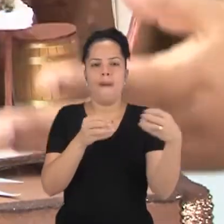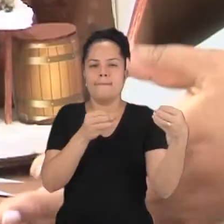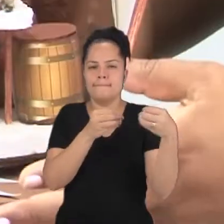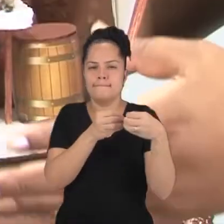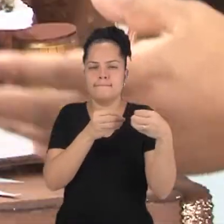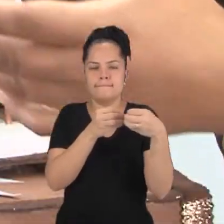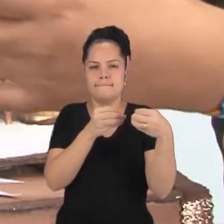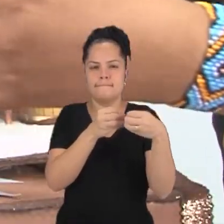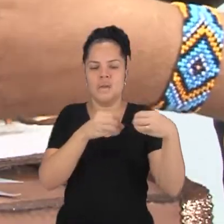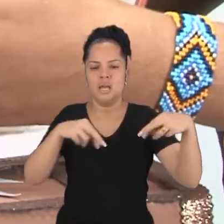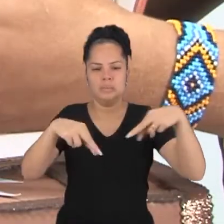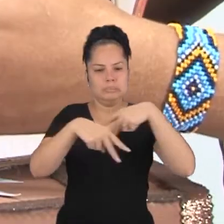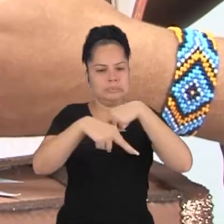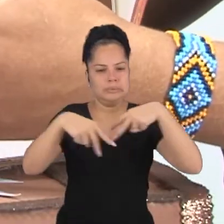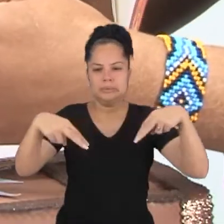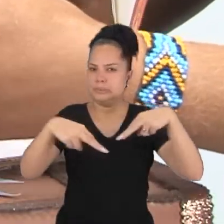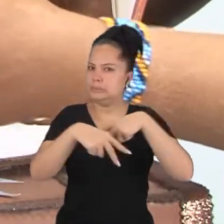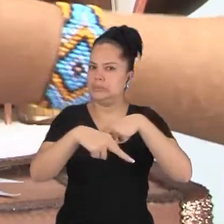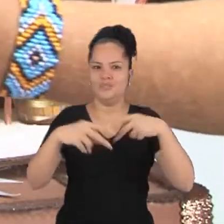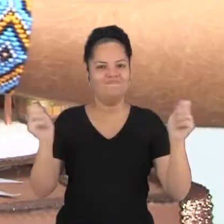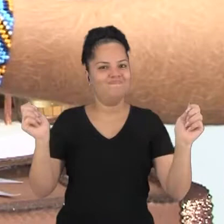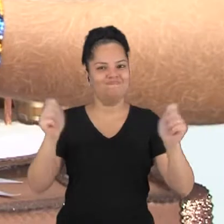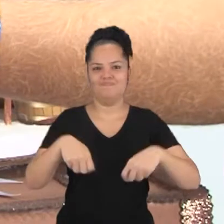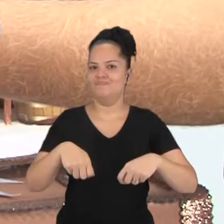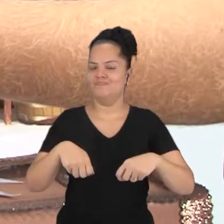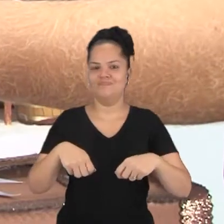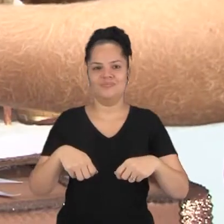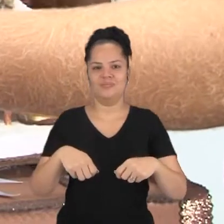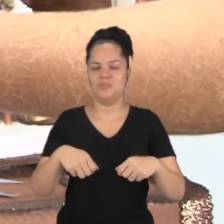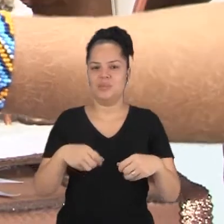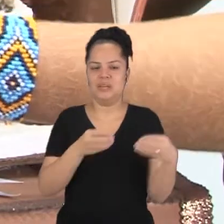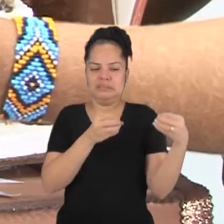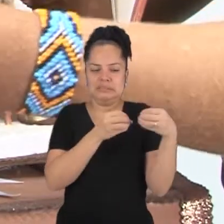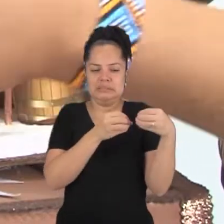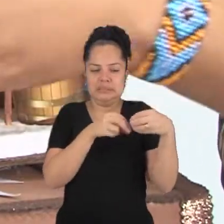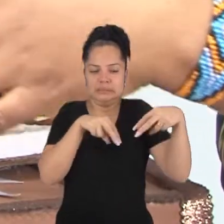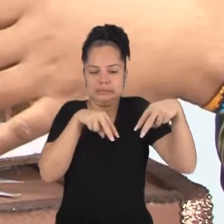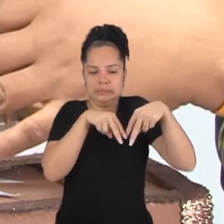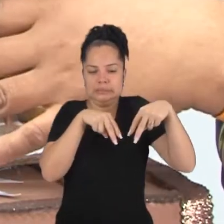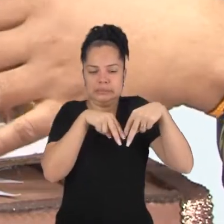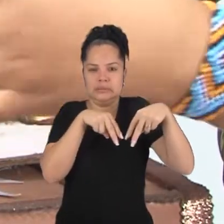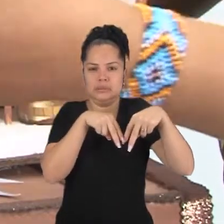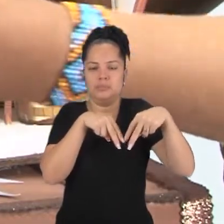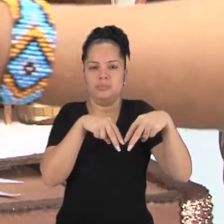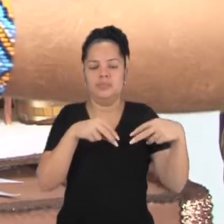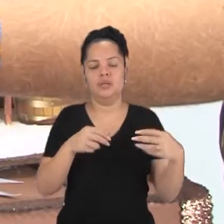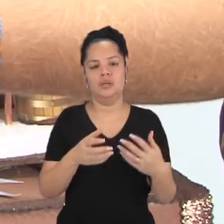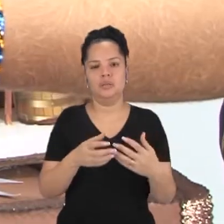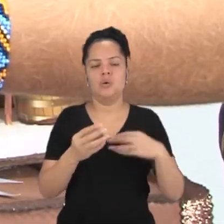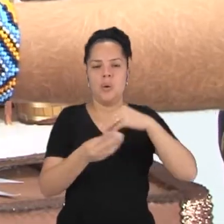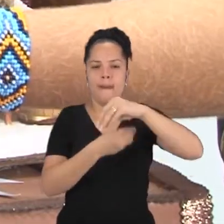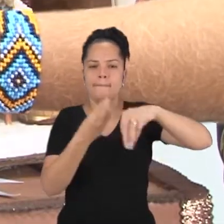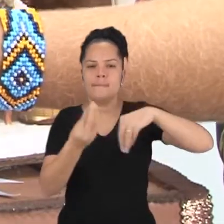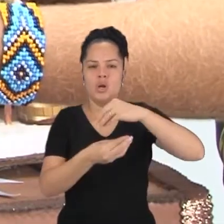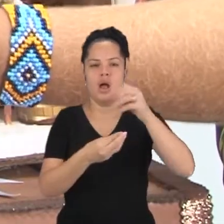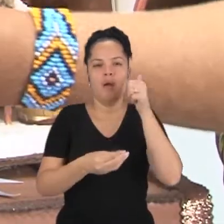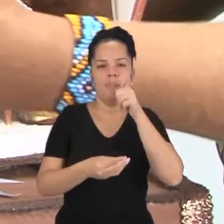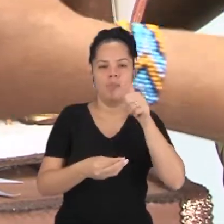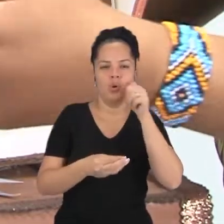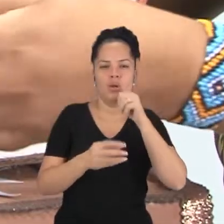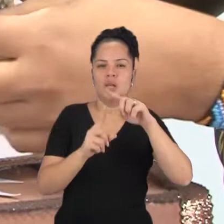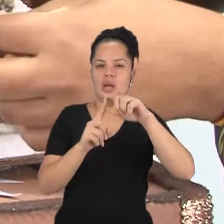se locomover, certo? Era tudo assim, misturado. Vinham mulheres